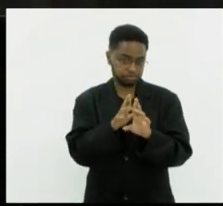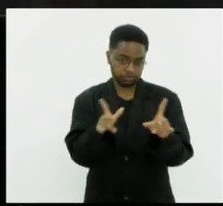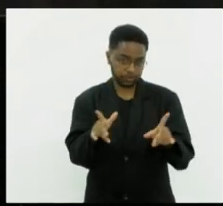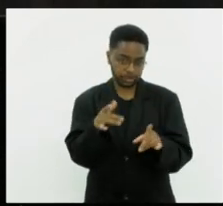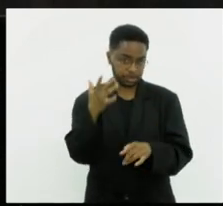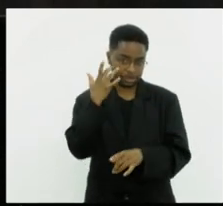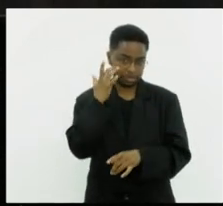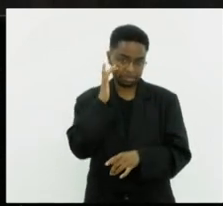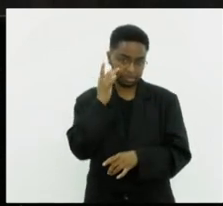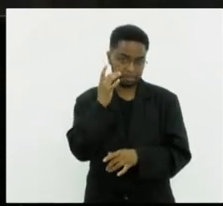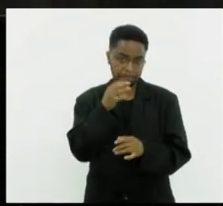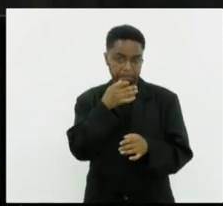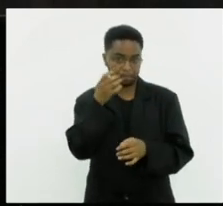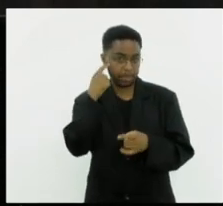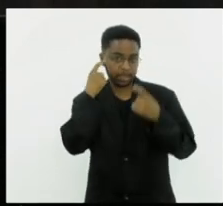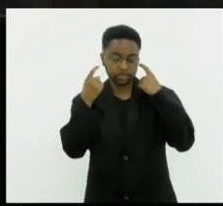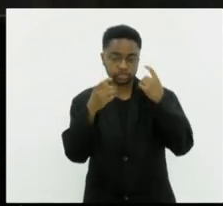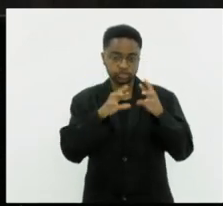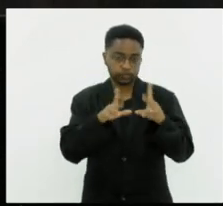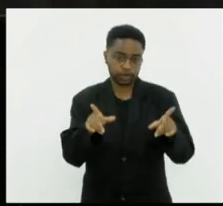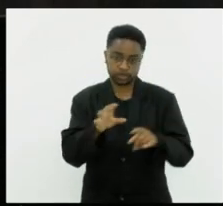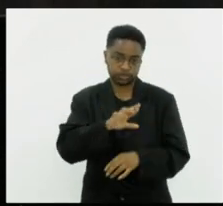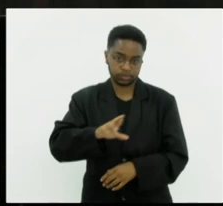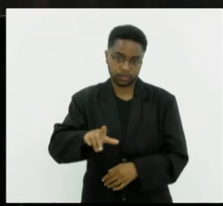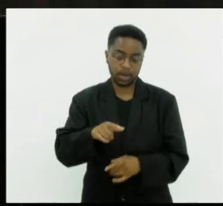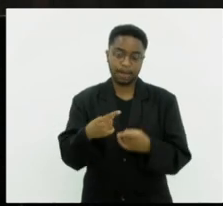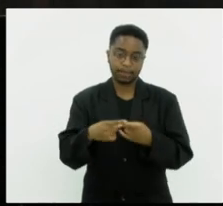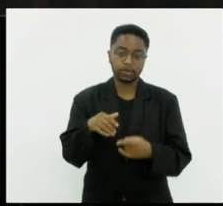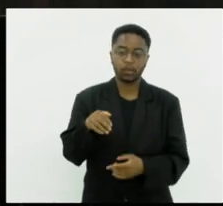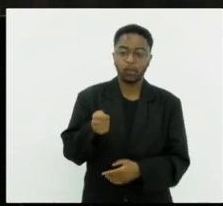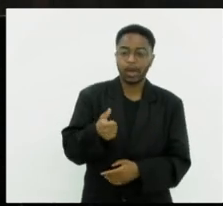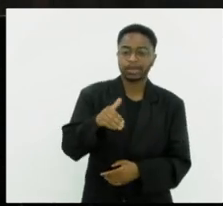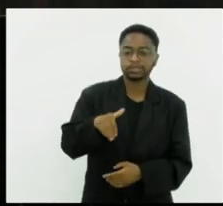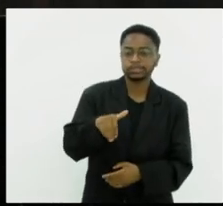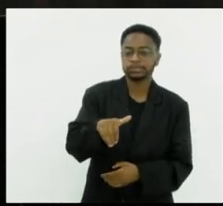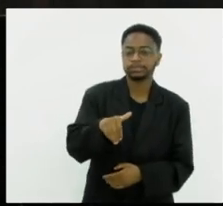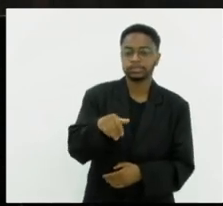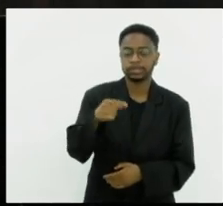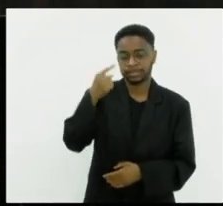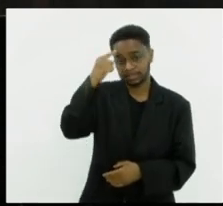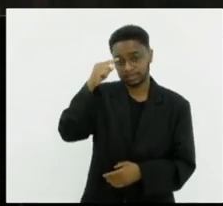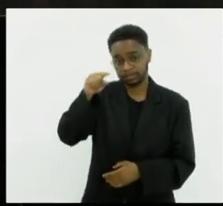Ninguém nega. Ainda mais às vésperas da Semana Santa.